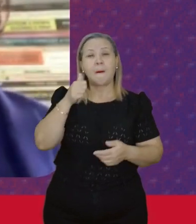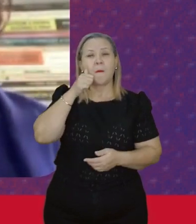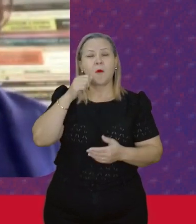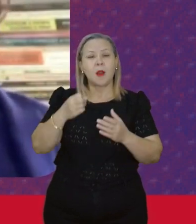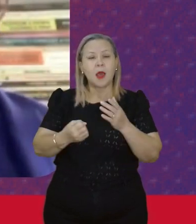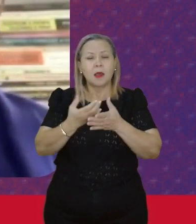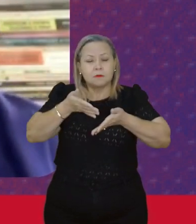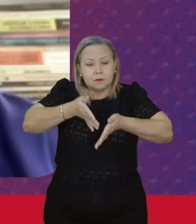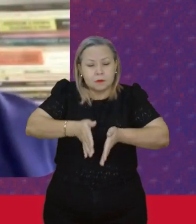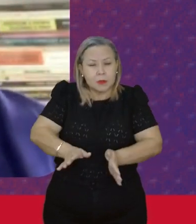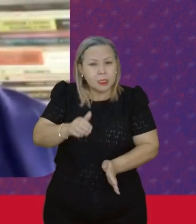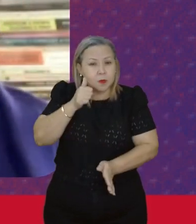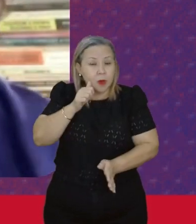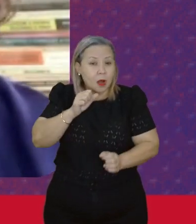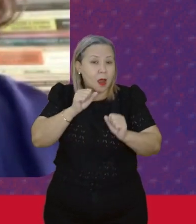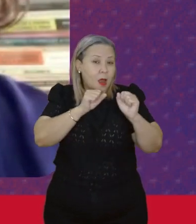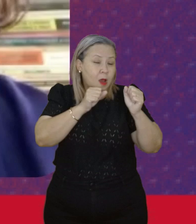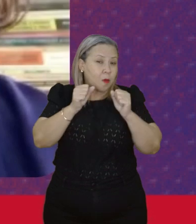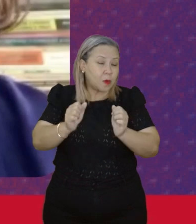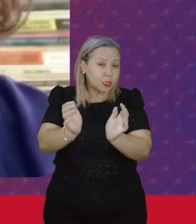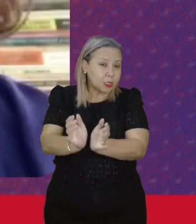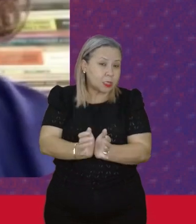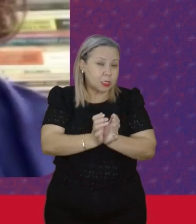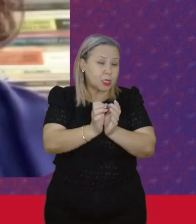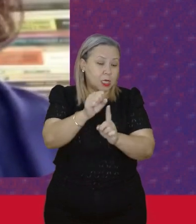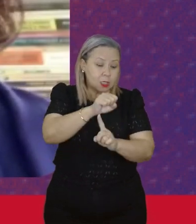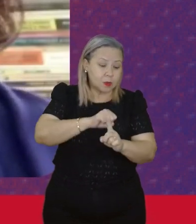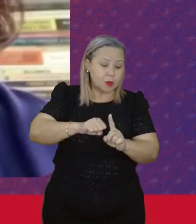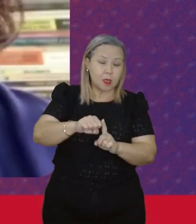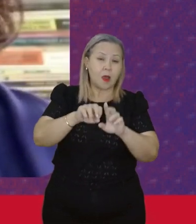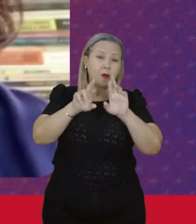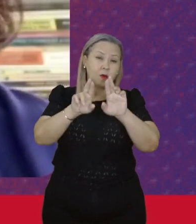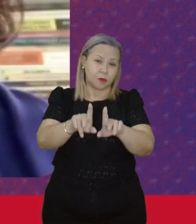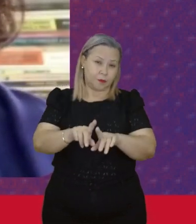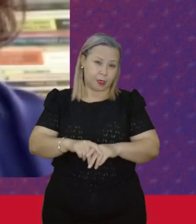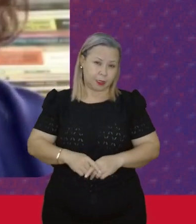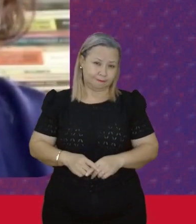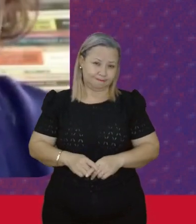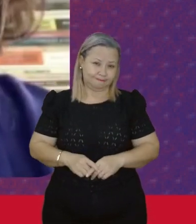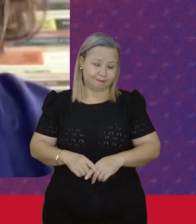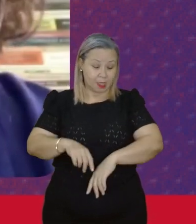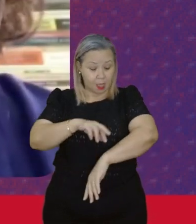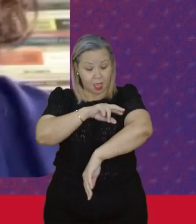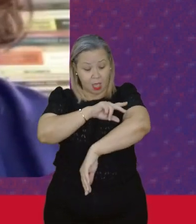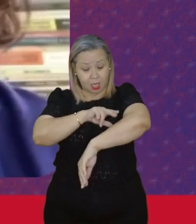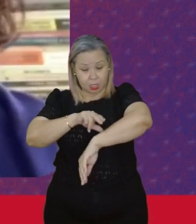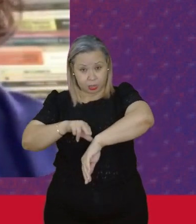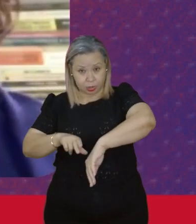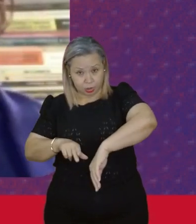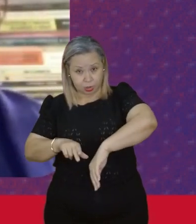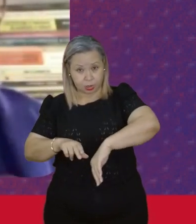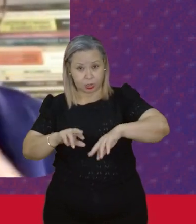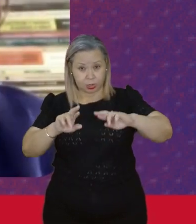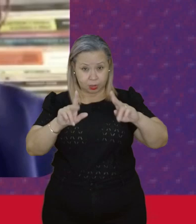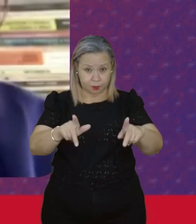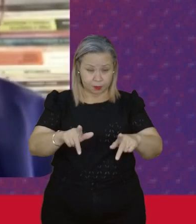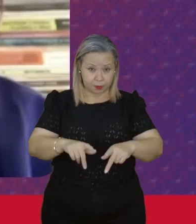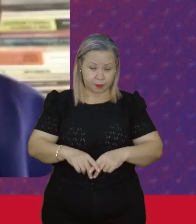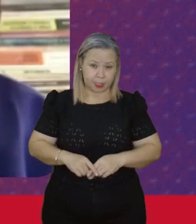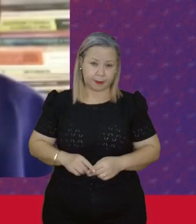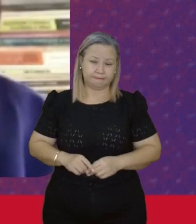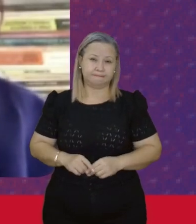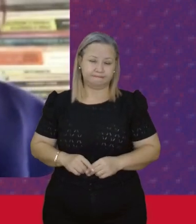mas ela pode ser de classes sociais diferentes, de etnias diferentes, de